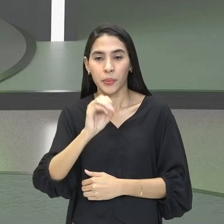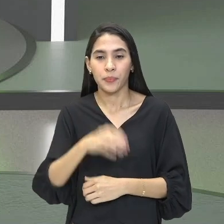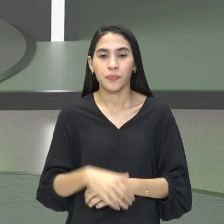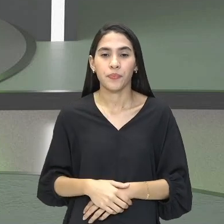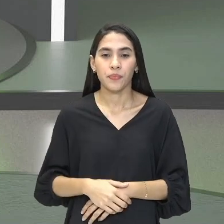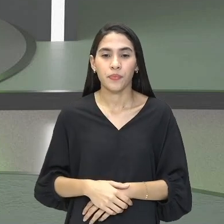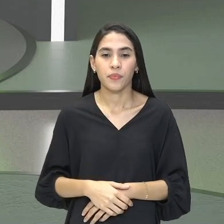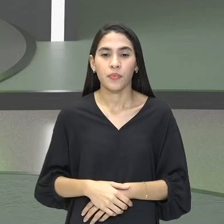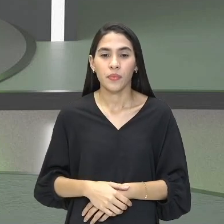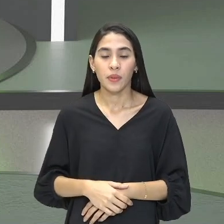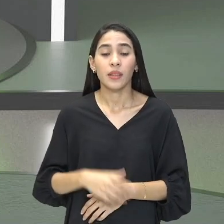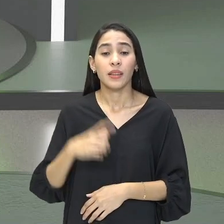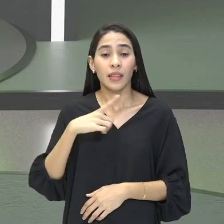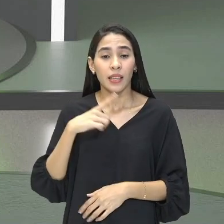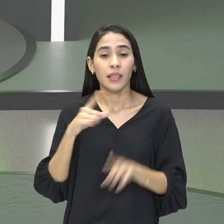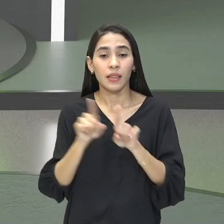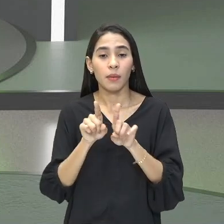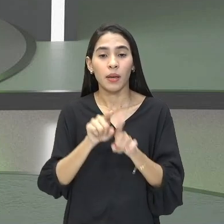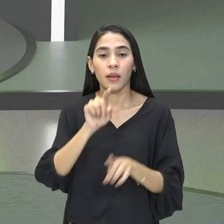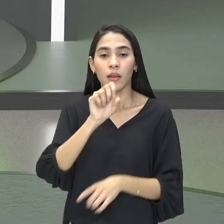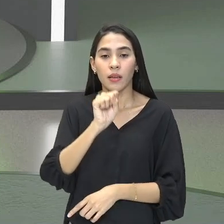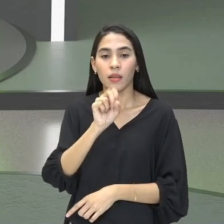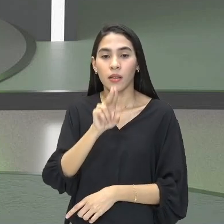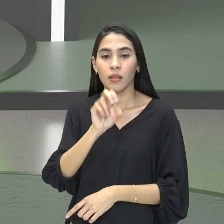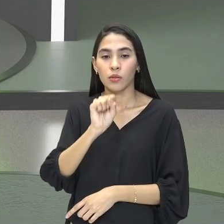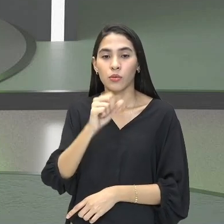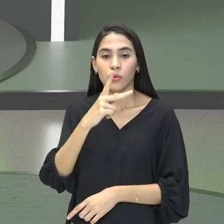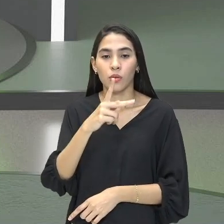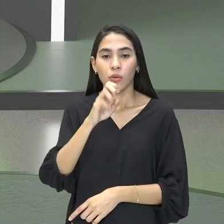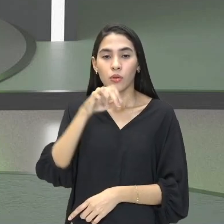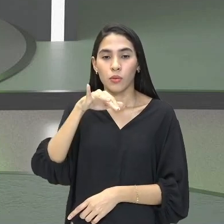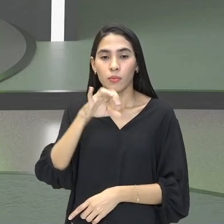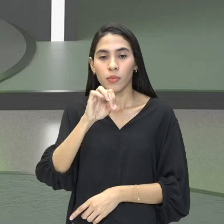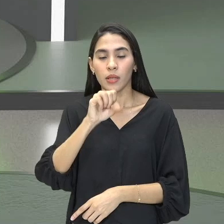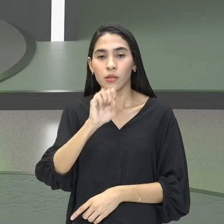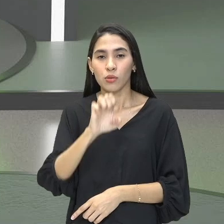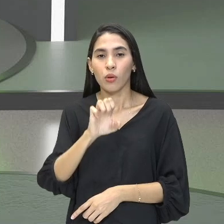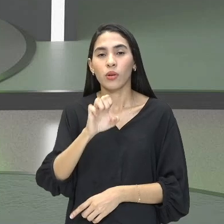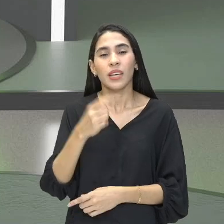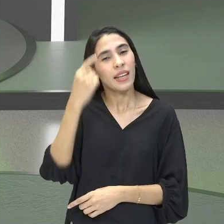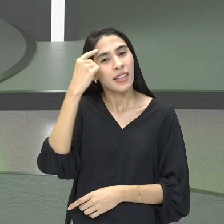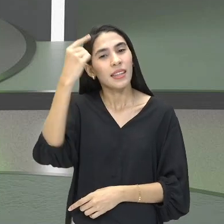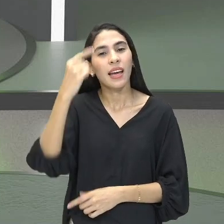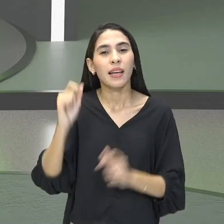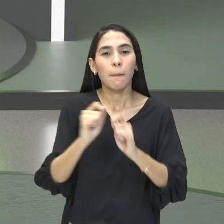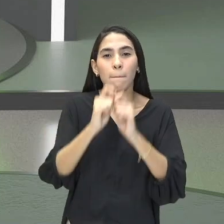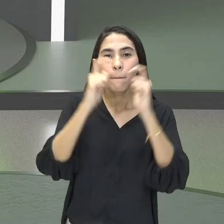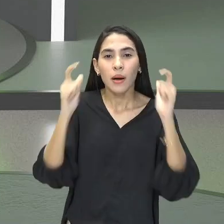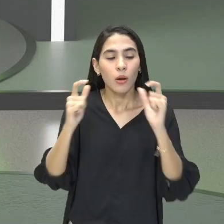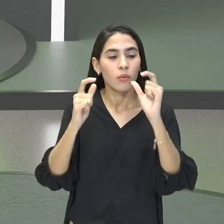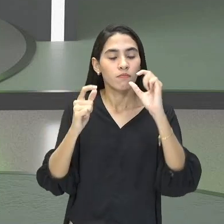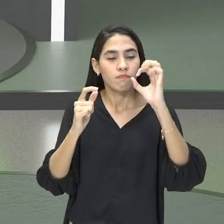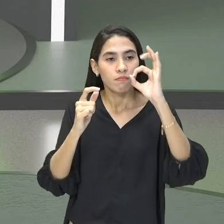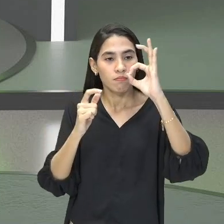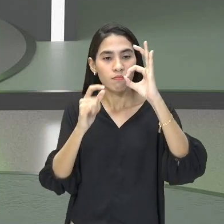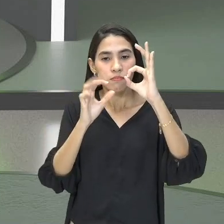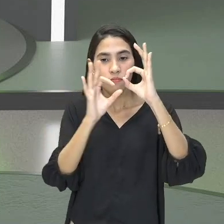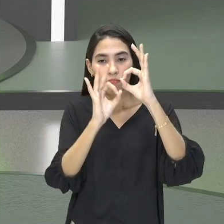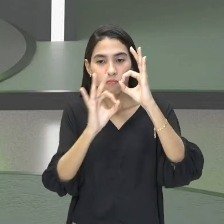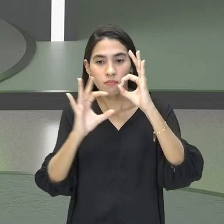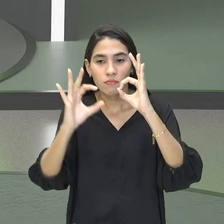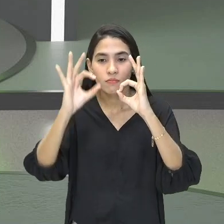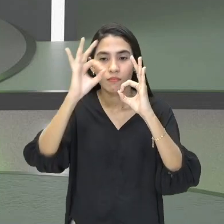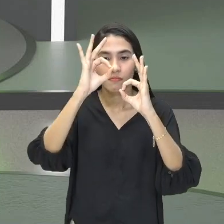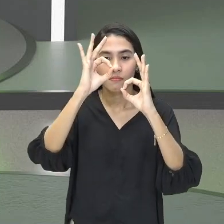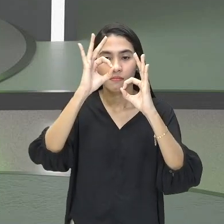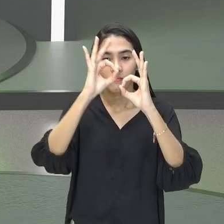suspensões, Aí a gente já tem a ideia que as partículas são bem maiores, elas se sedimentam, elas podem a gente